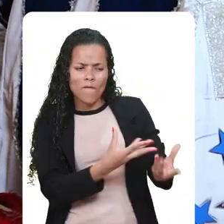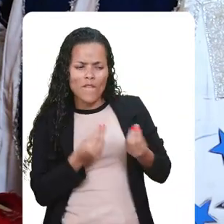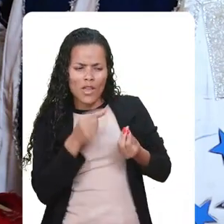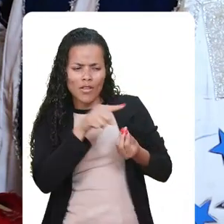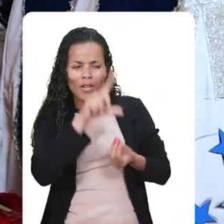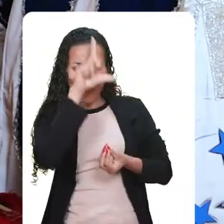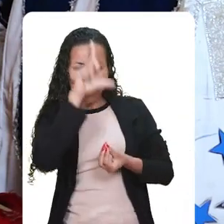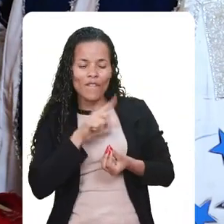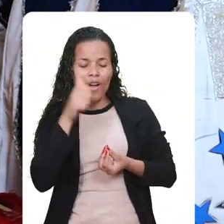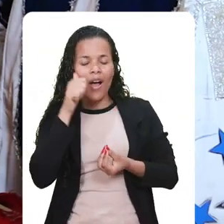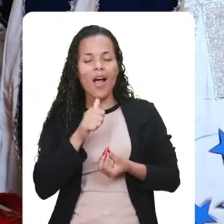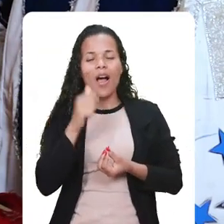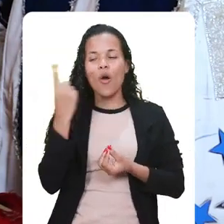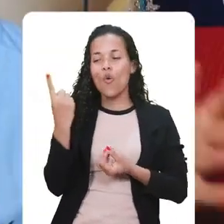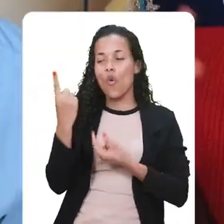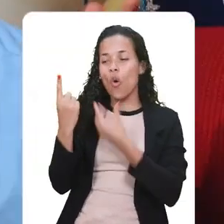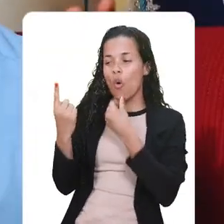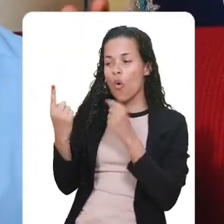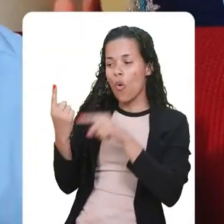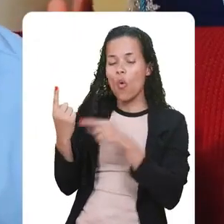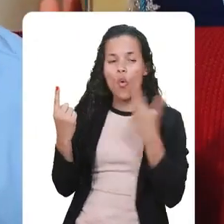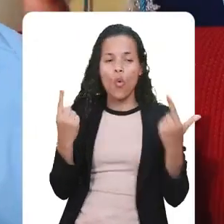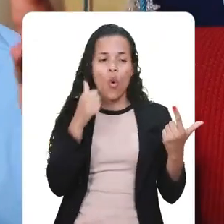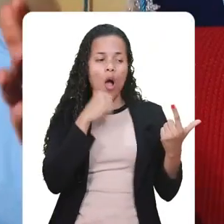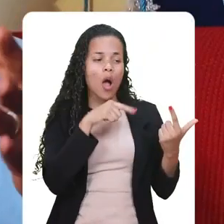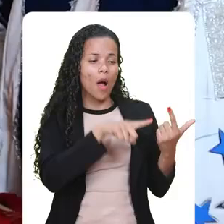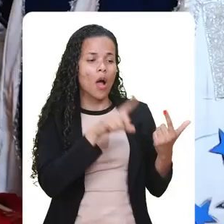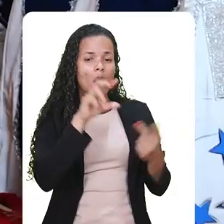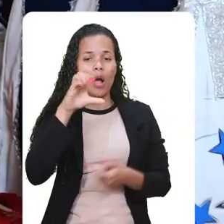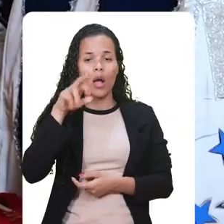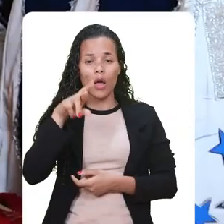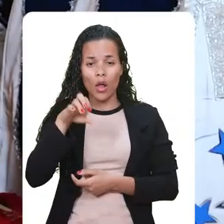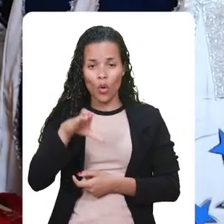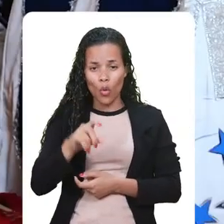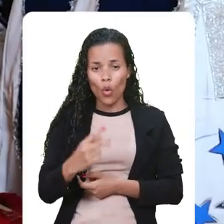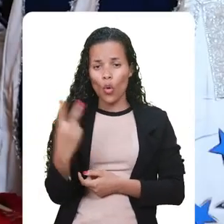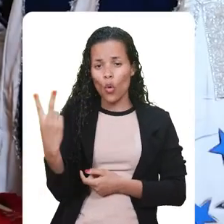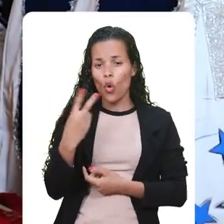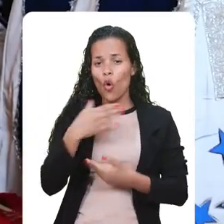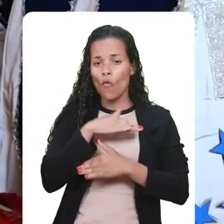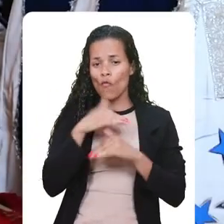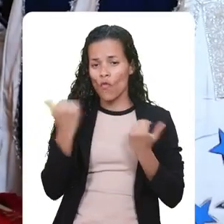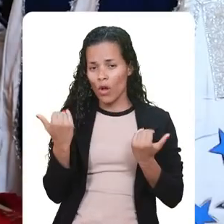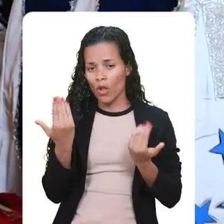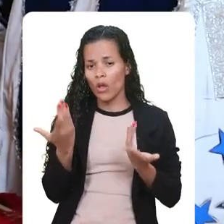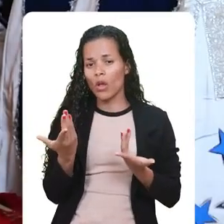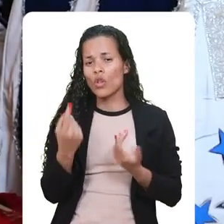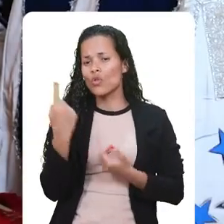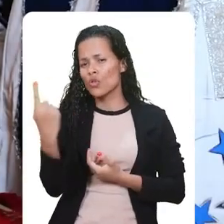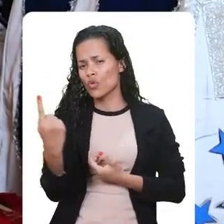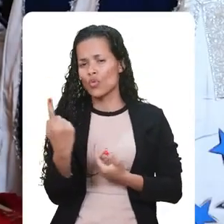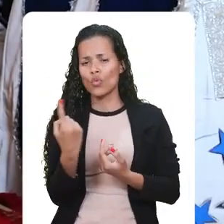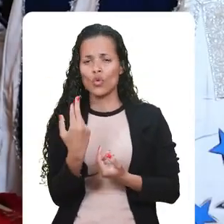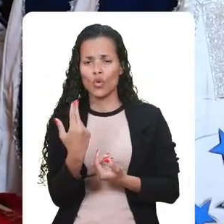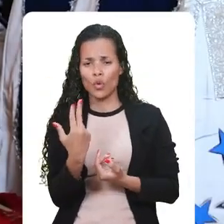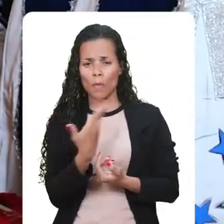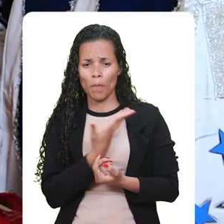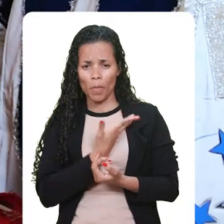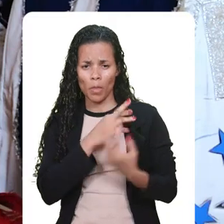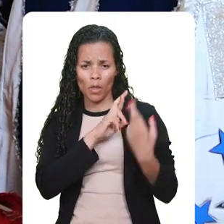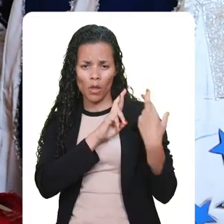vaca malhada, que era um era o boi rouxinol e o outro era boi caracu. Então, com o falecimento de um dos irmãos